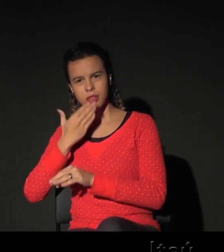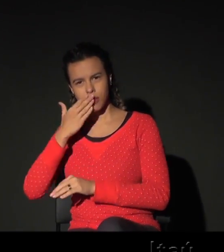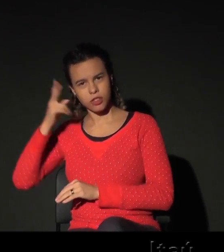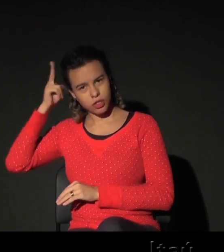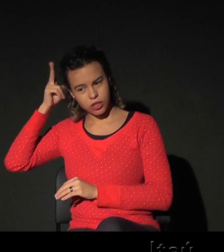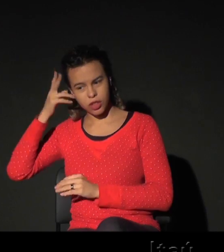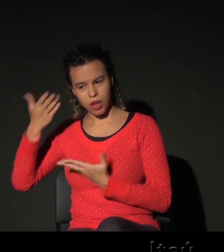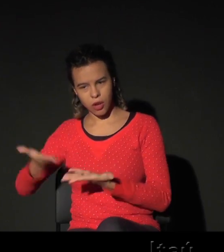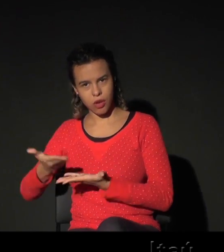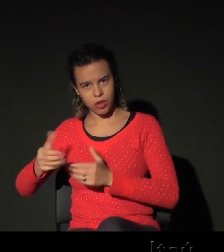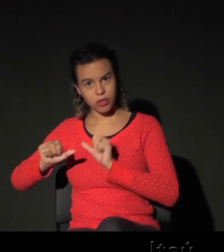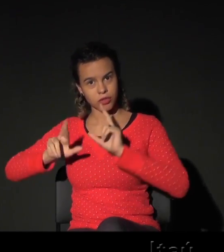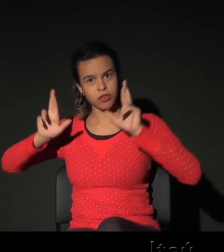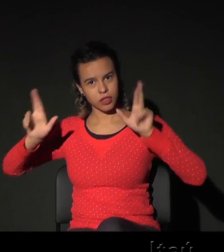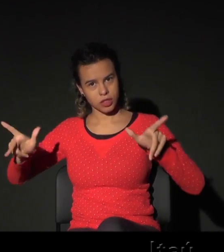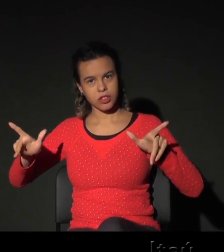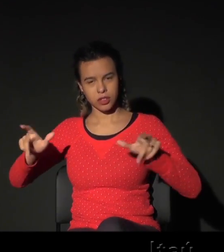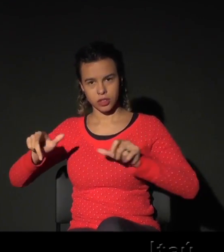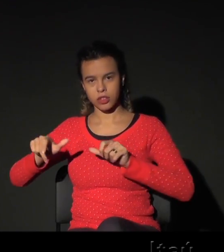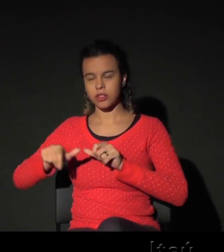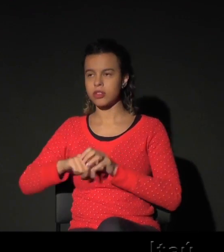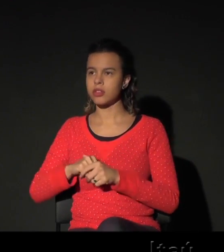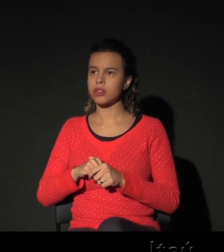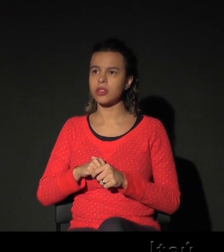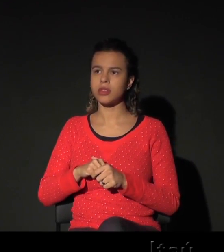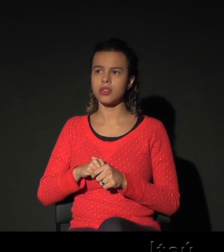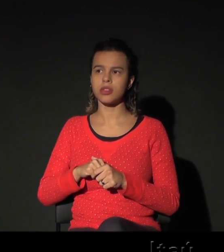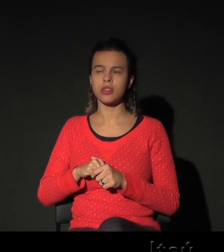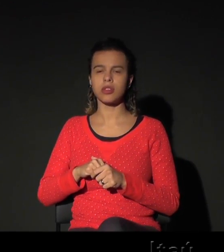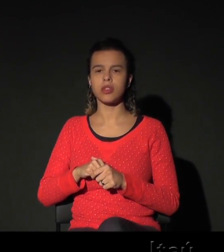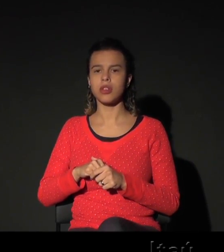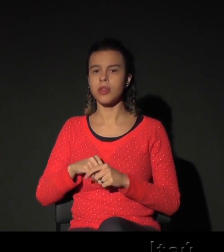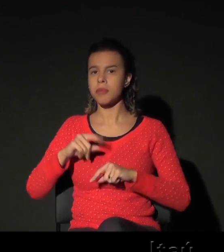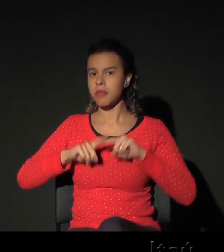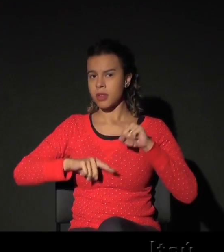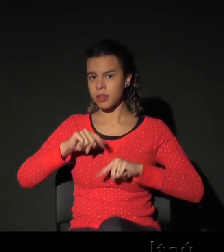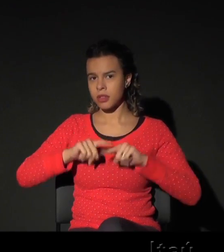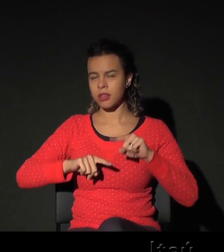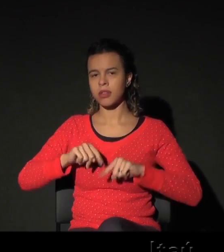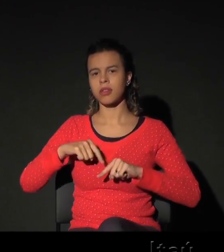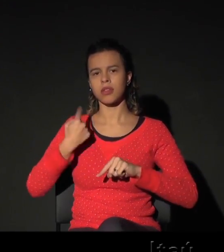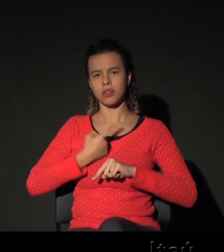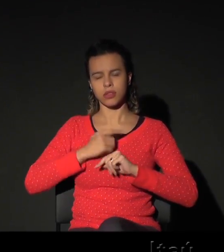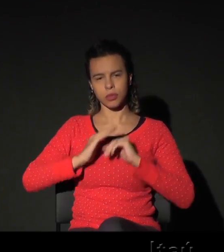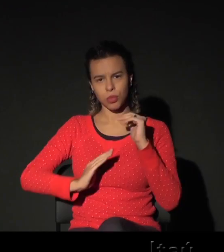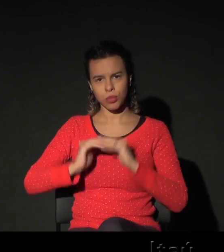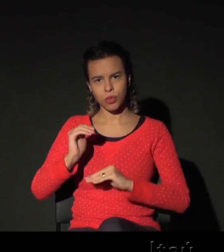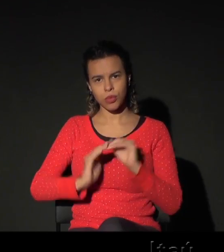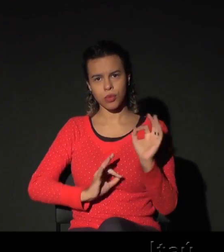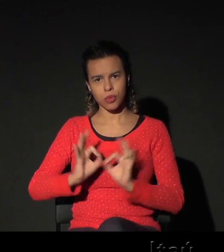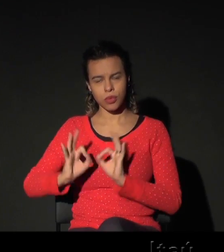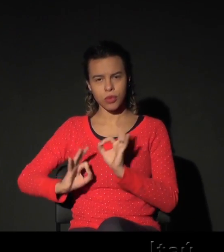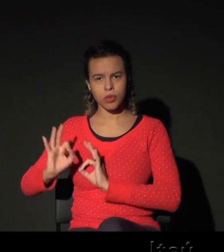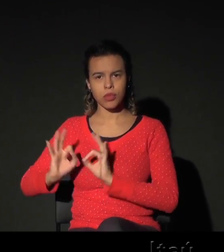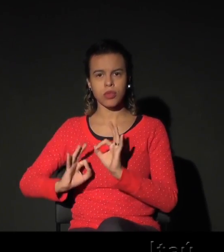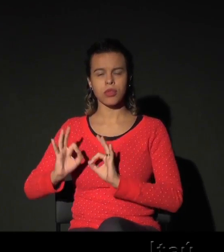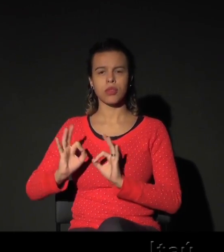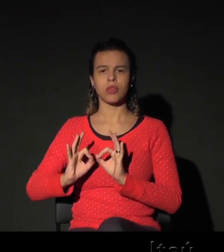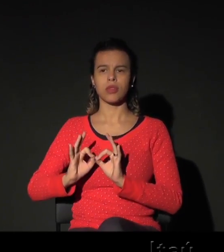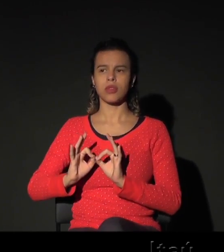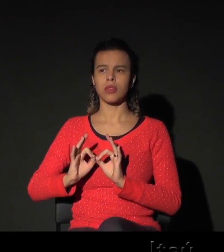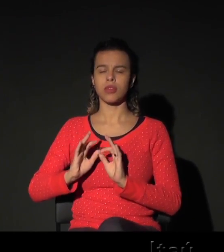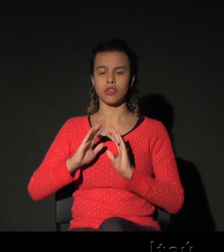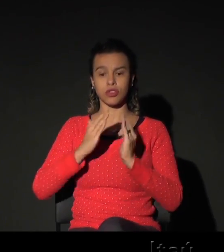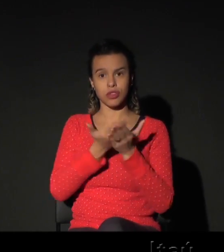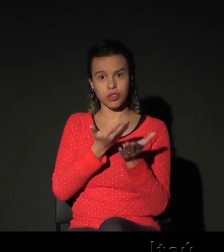uma educação diferenciada e esse e esse nosso material que a gente produz na nas